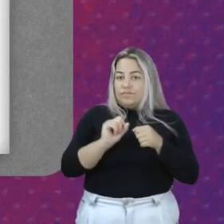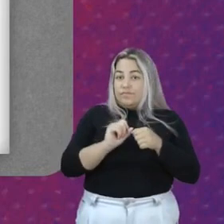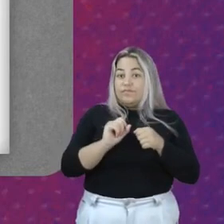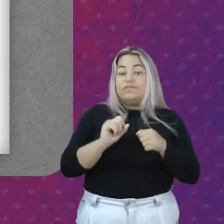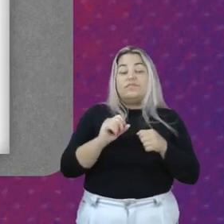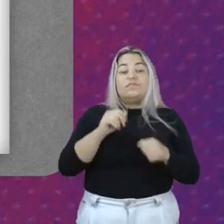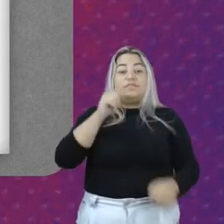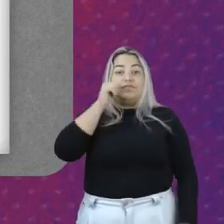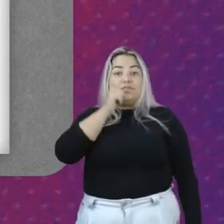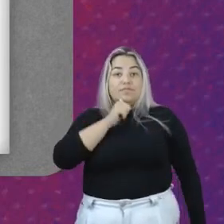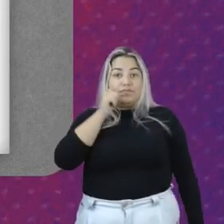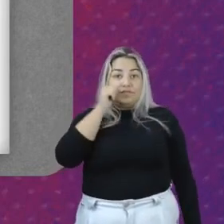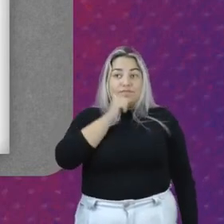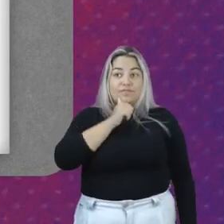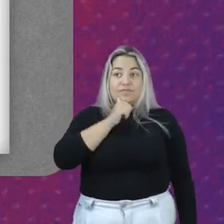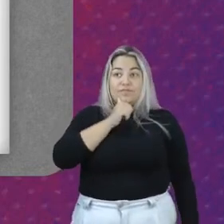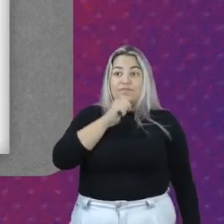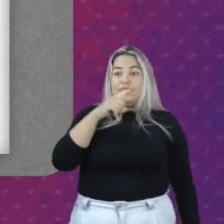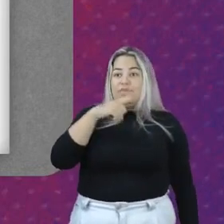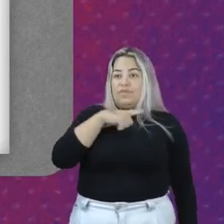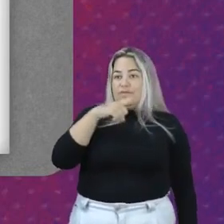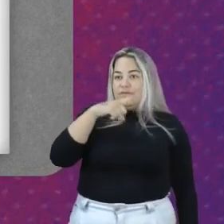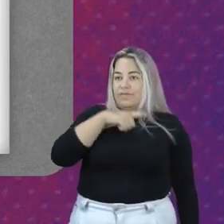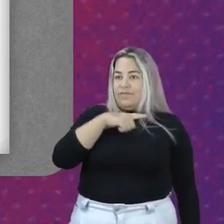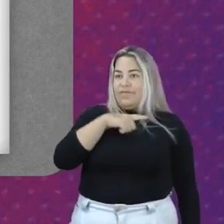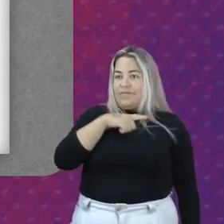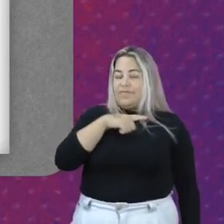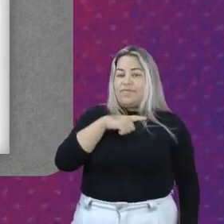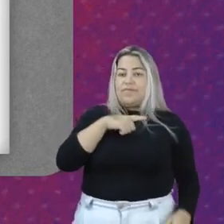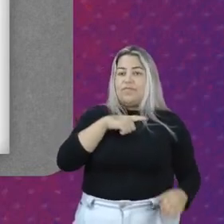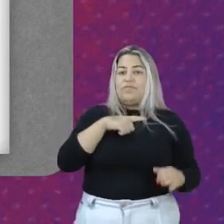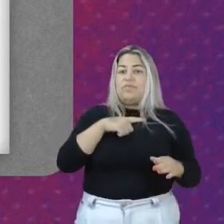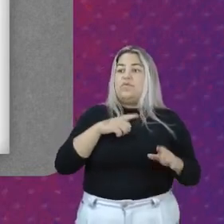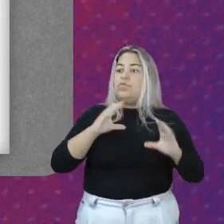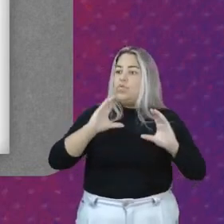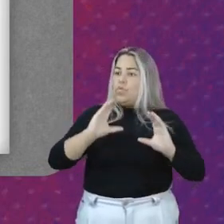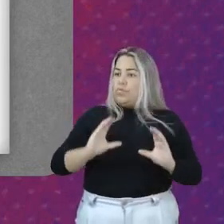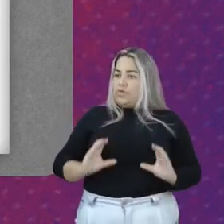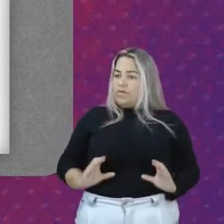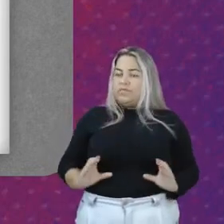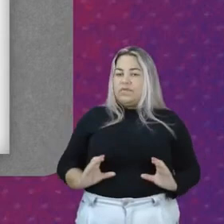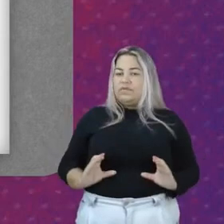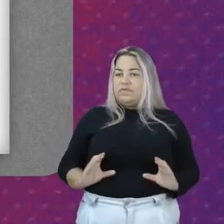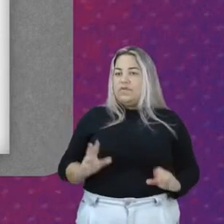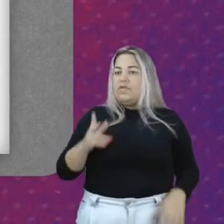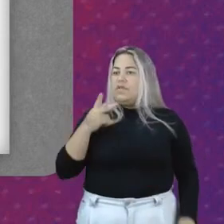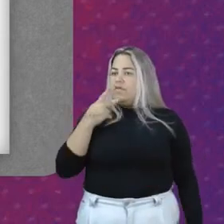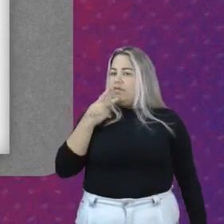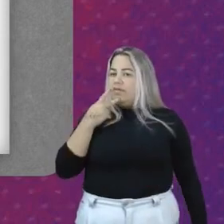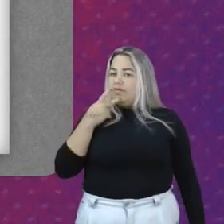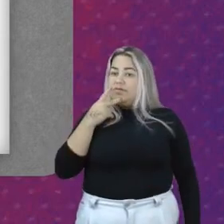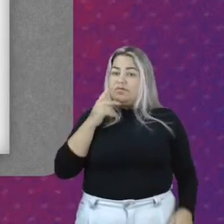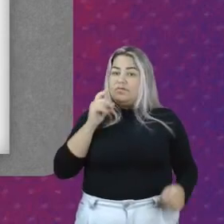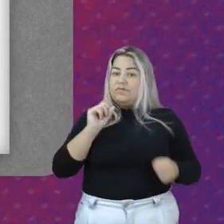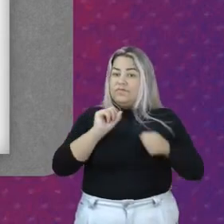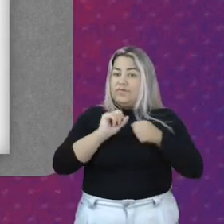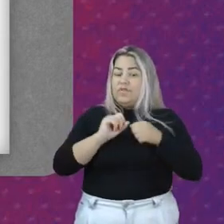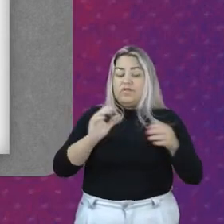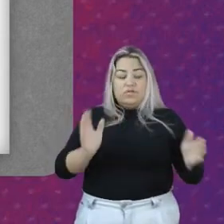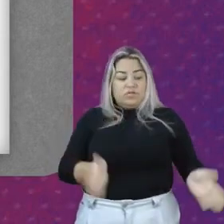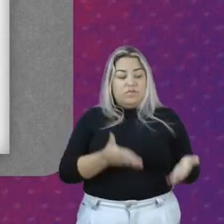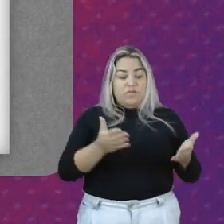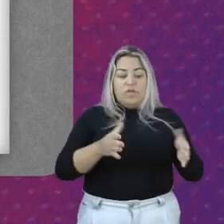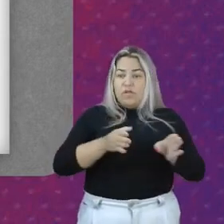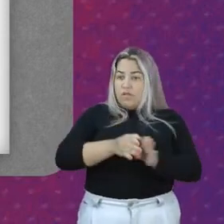meninas, elas tenham um determinado padrão de comportamento, né? Ela dita esse comportamento, ela estimula,